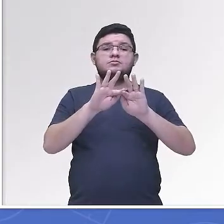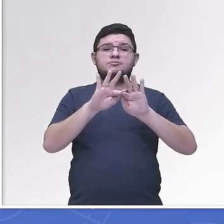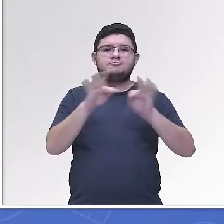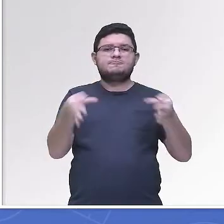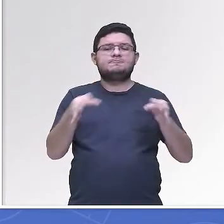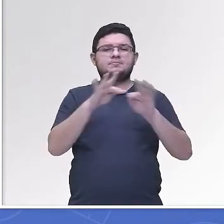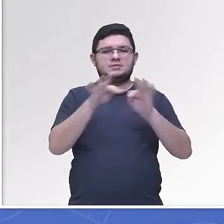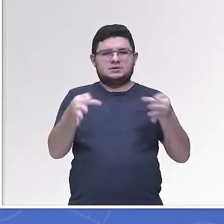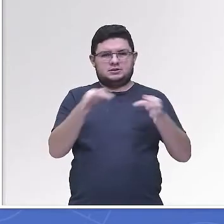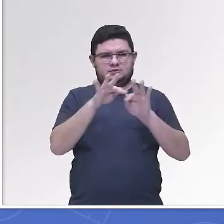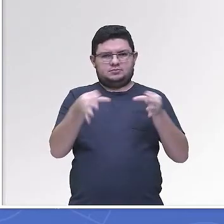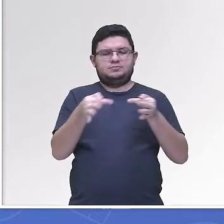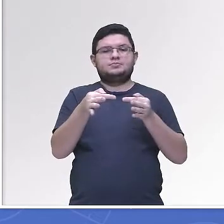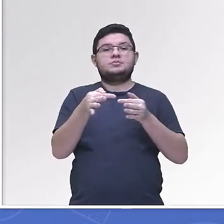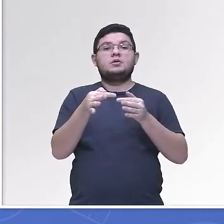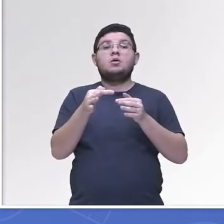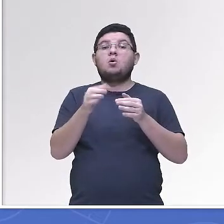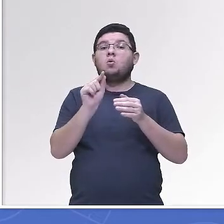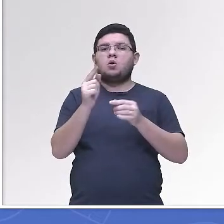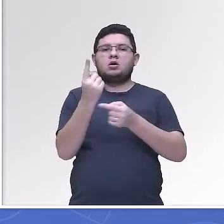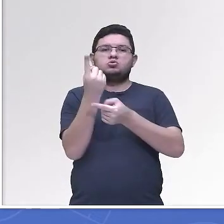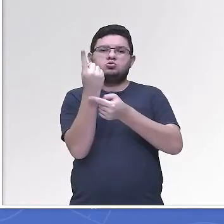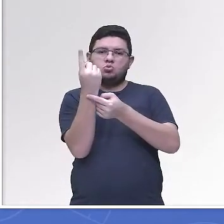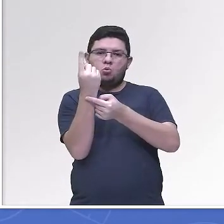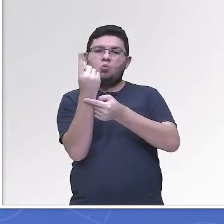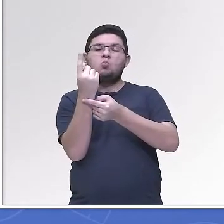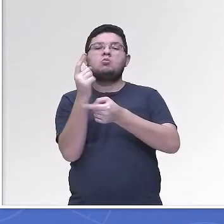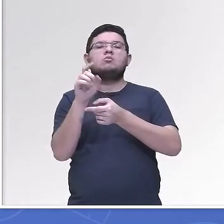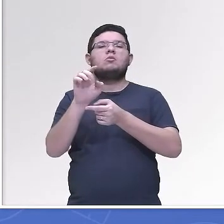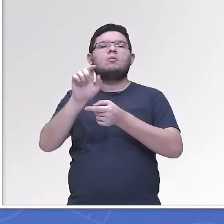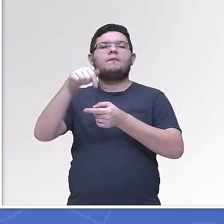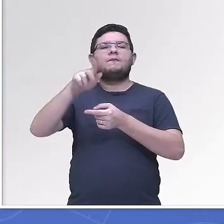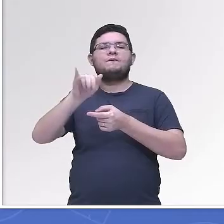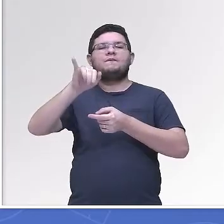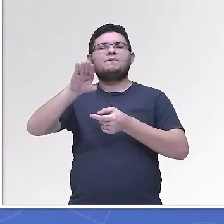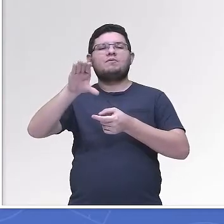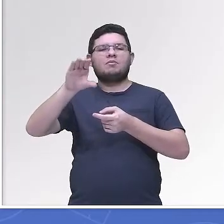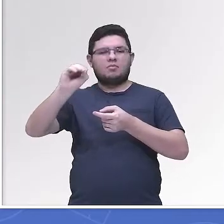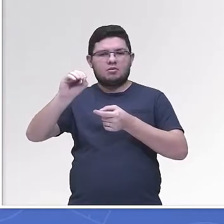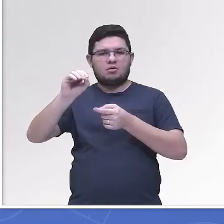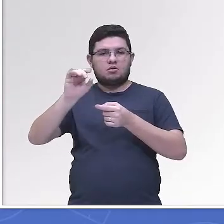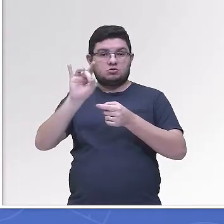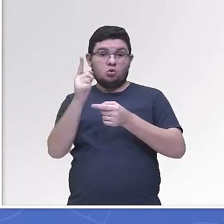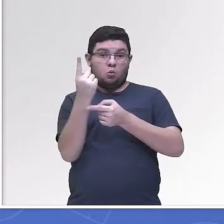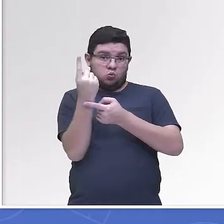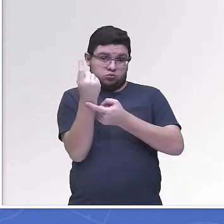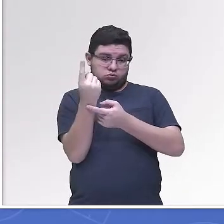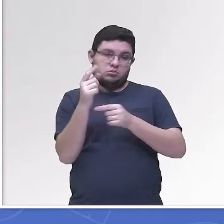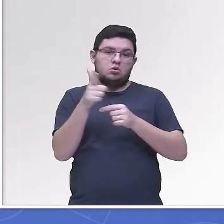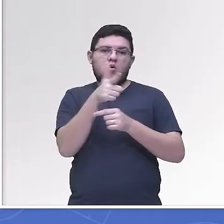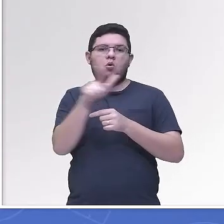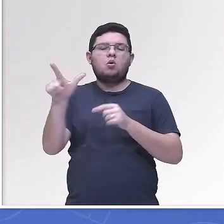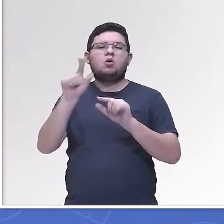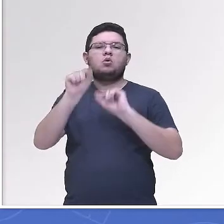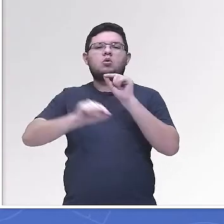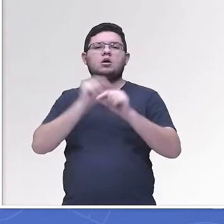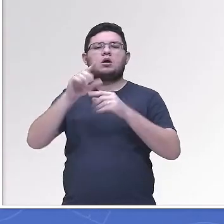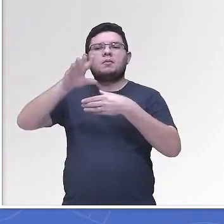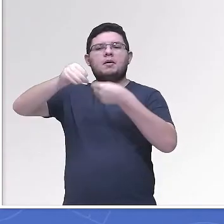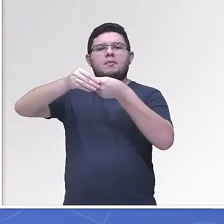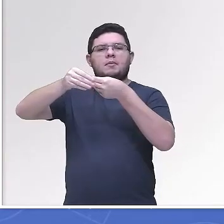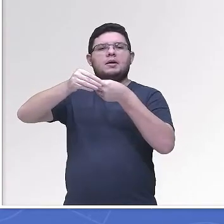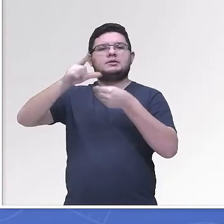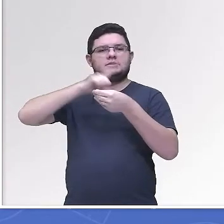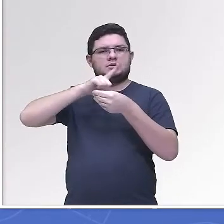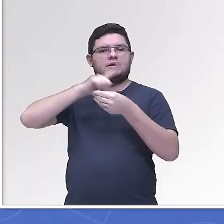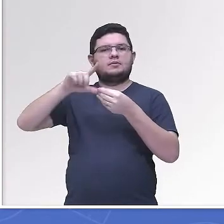químicos diferentes. Ok? Todo mundo compreendeu? Ficou claro? Deu para entender direitinho? Vamos entender